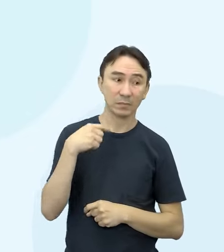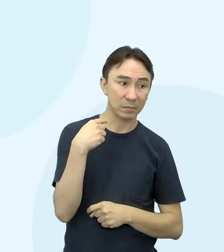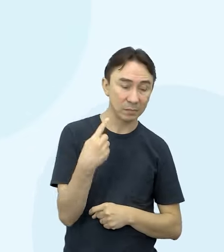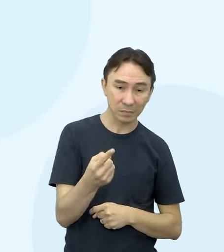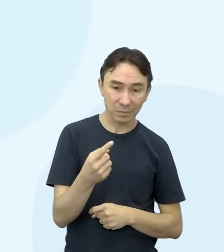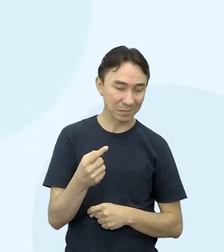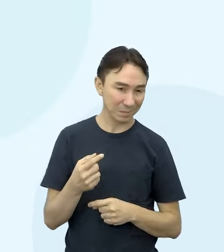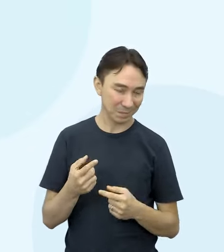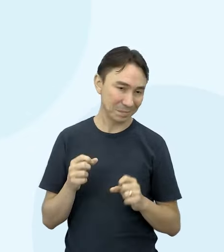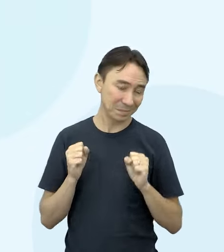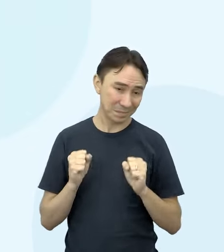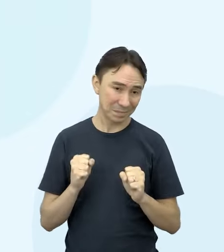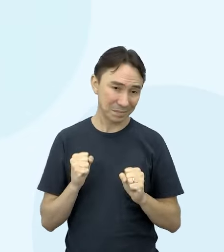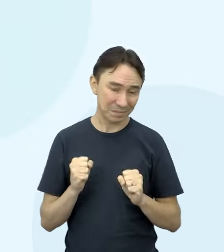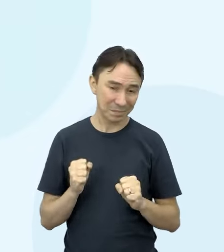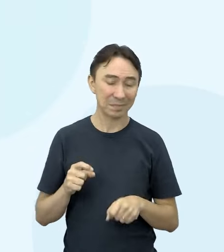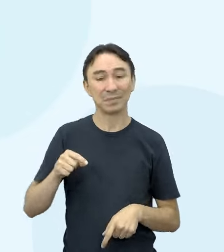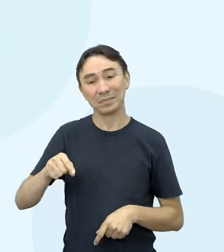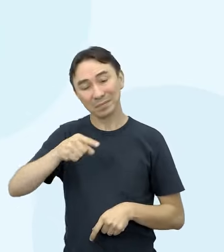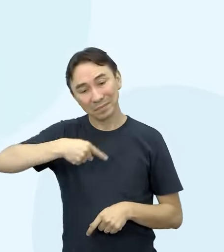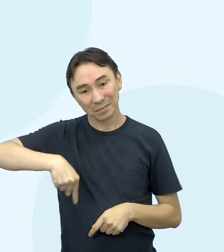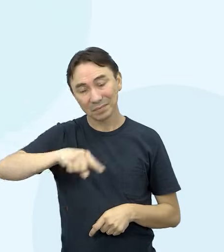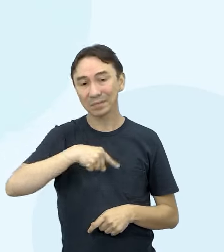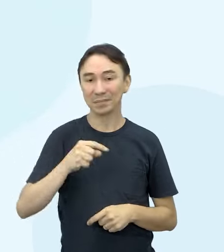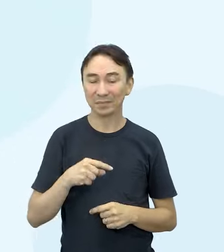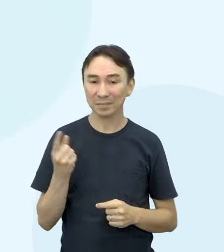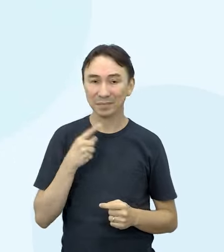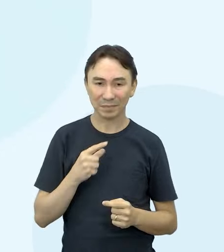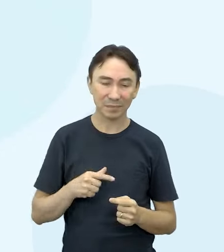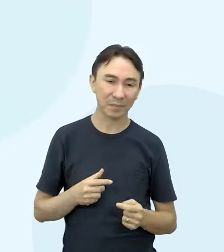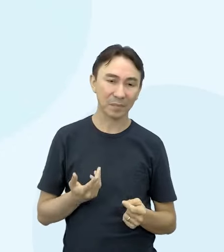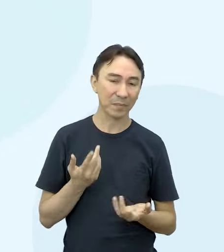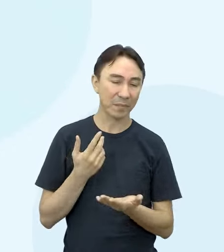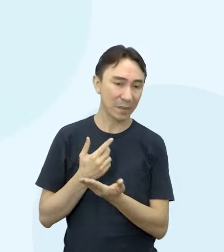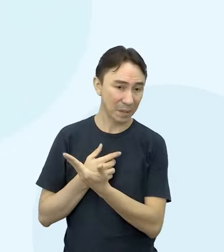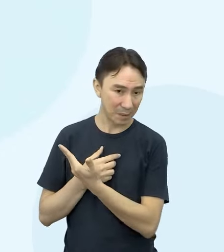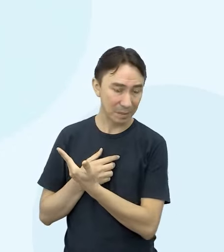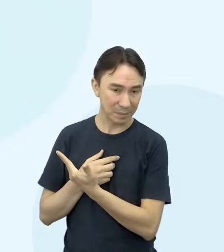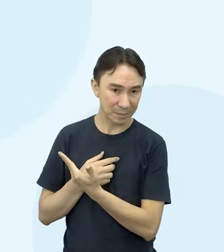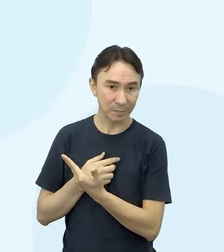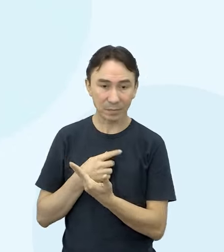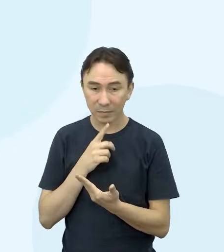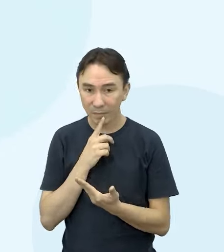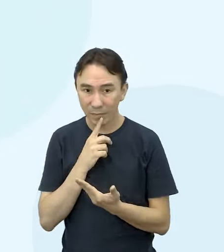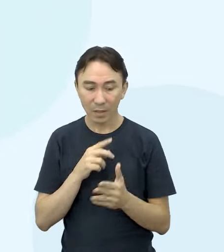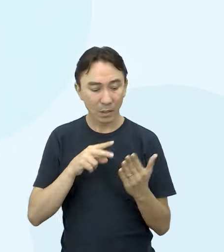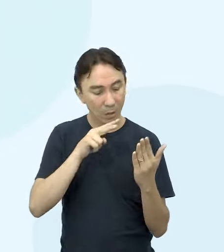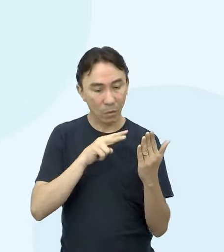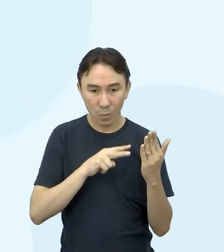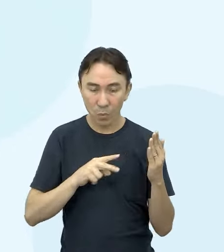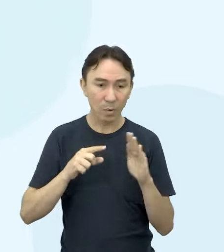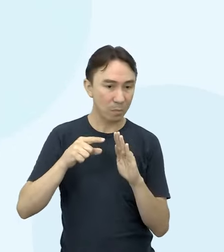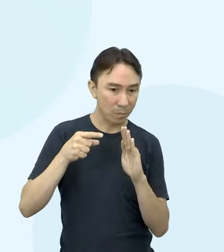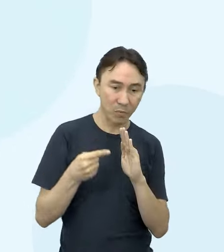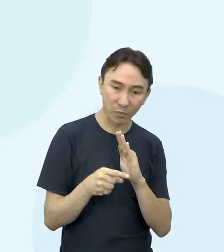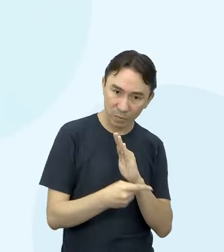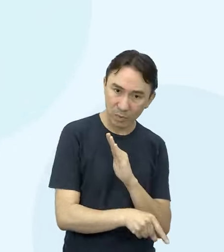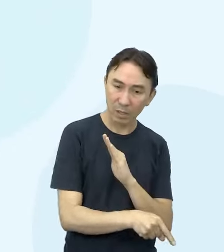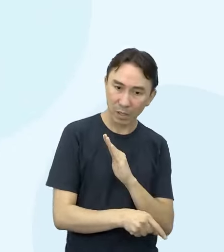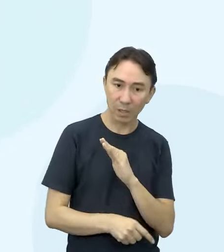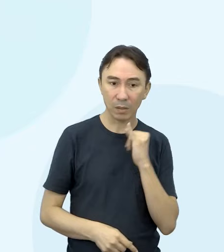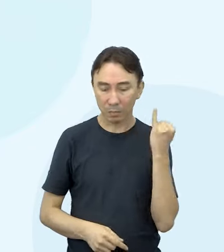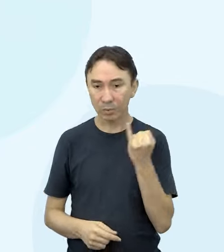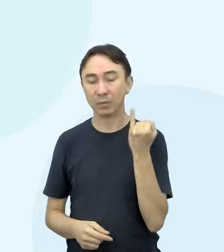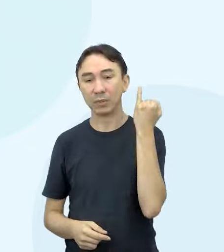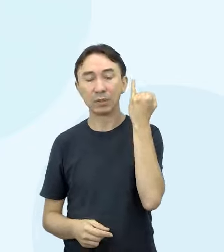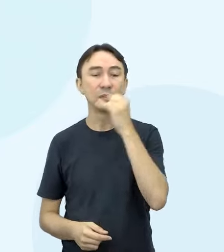muito importante a gente se apropriar do material, né, de fazer uma leitura mais profunda, e isso vai acontecendo com o tempo, né?